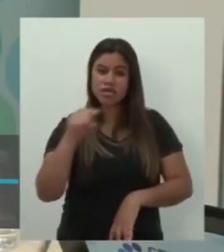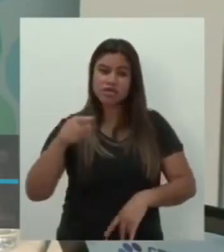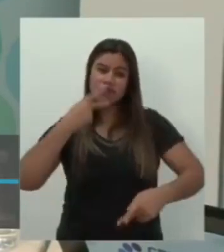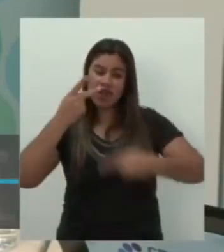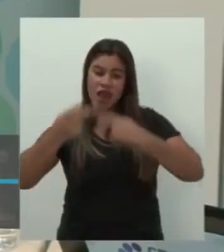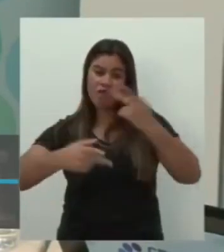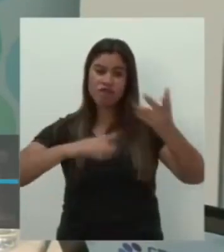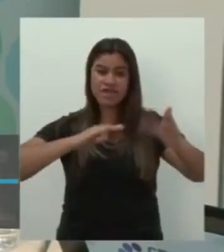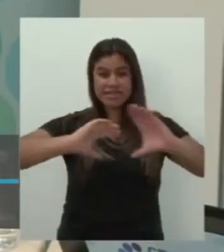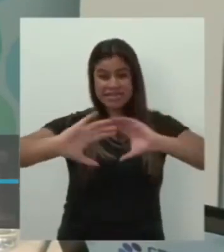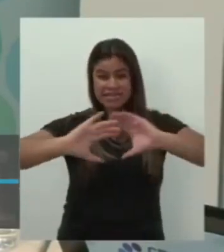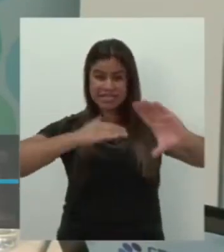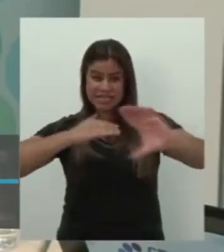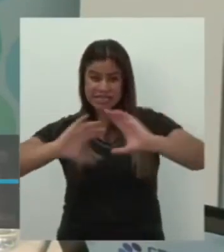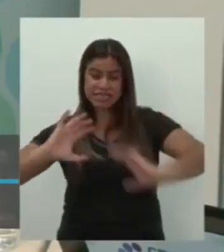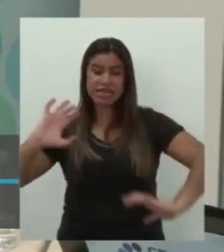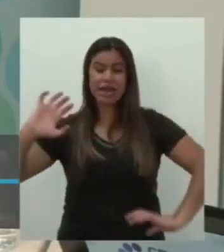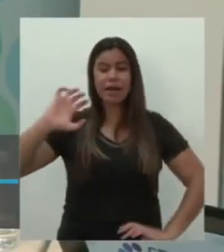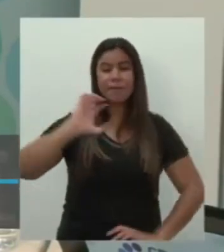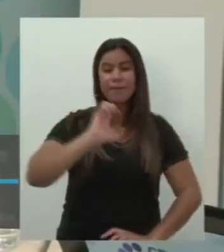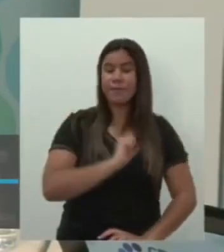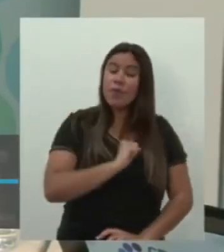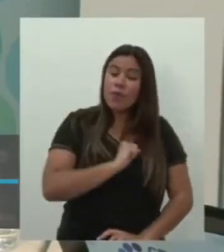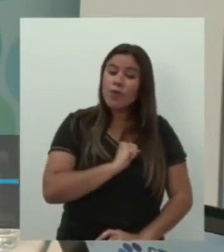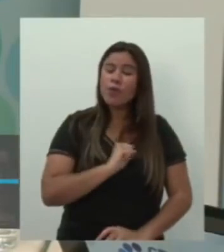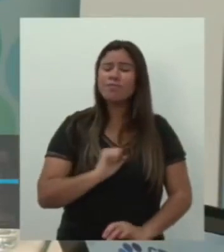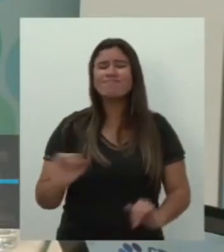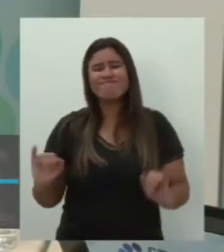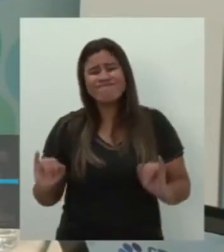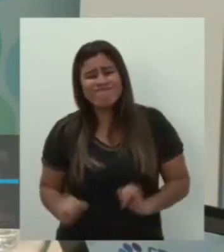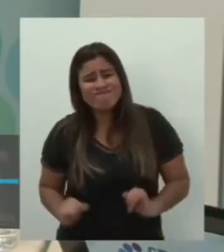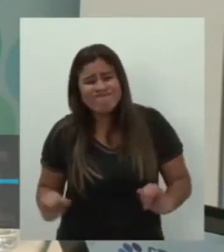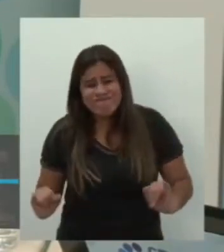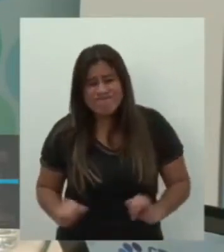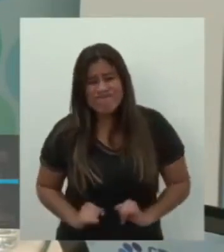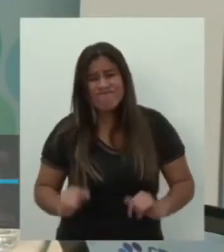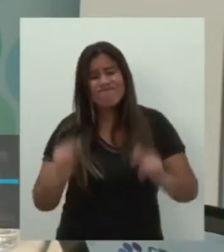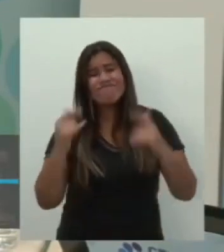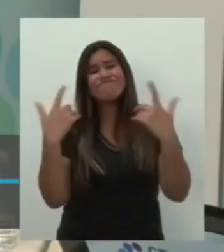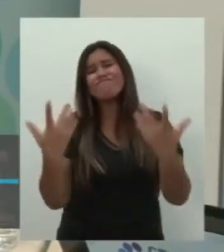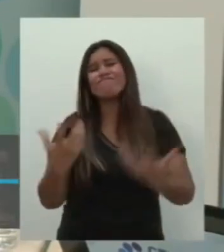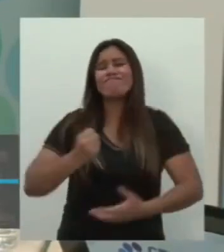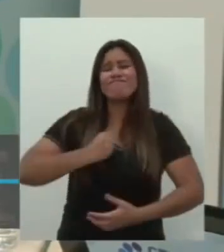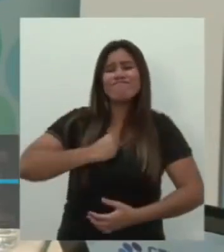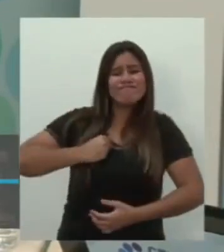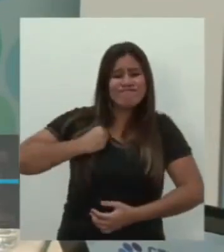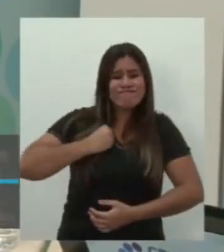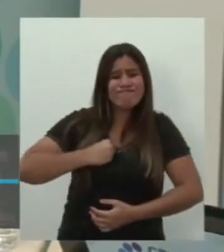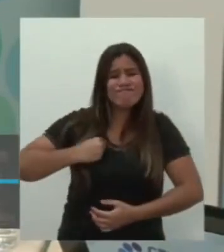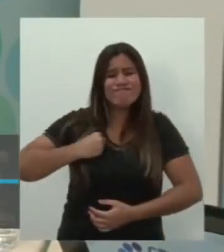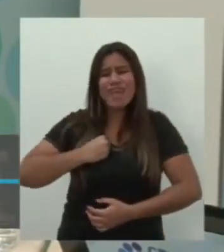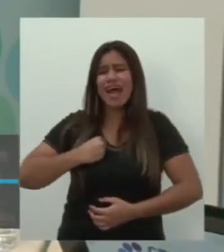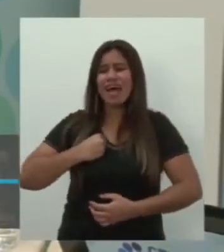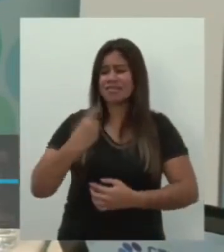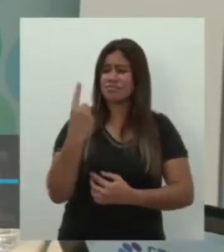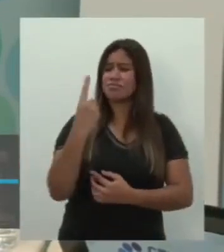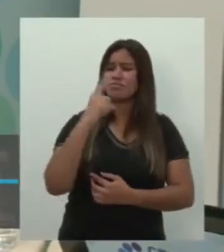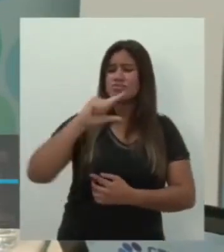cantigas geralmente falavam de amor, de sofrimento amoroso, de saudade do amor, né?